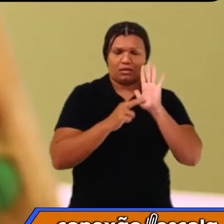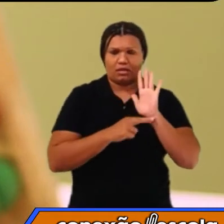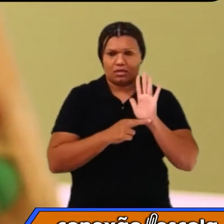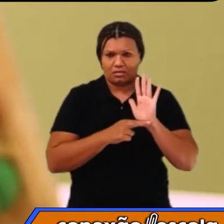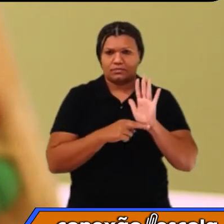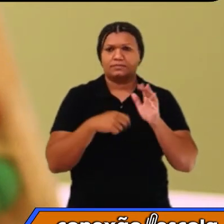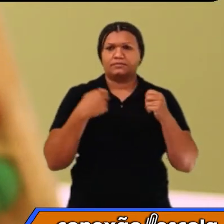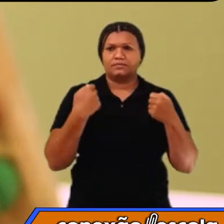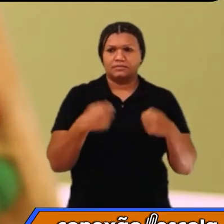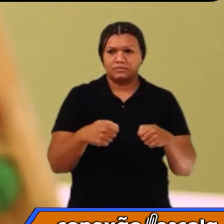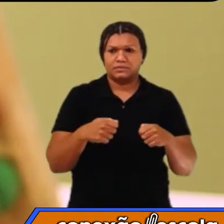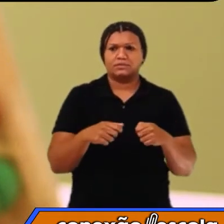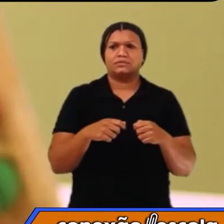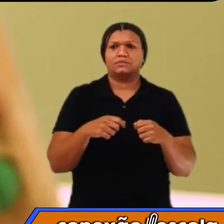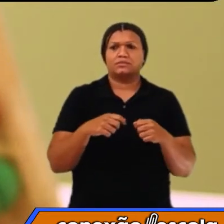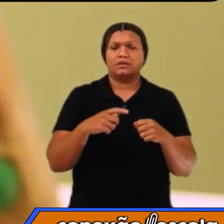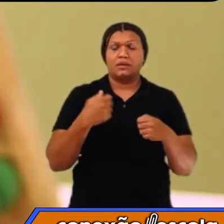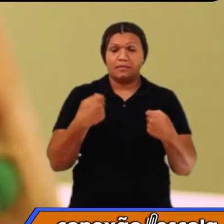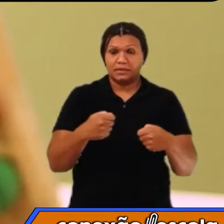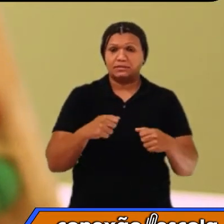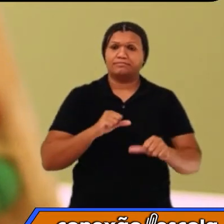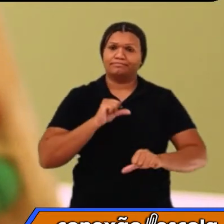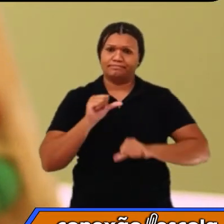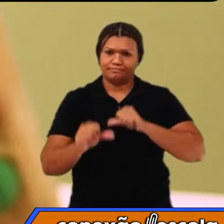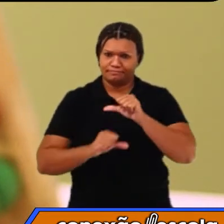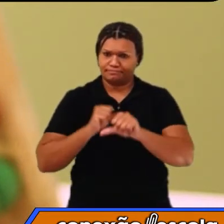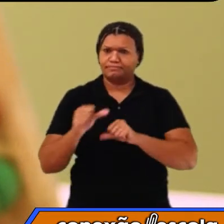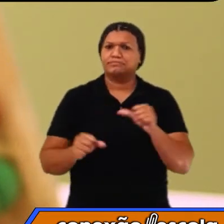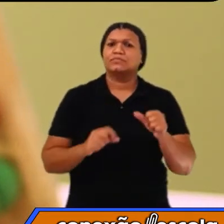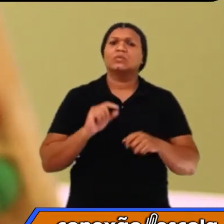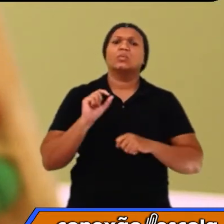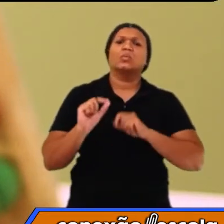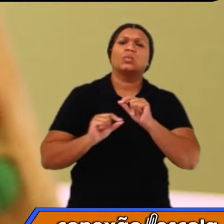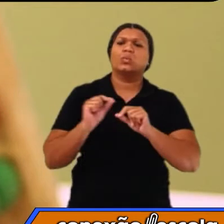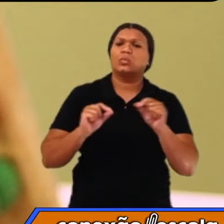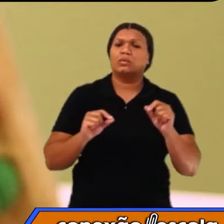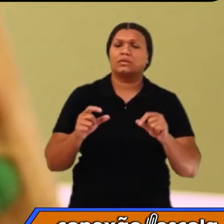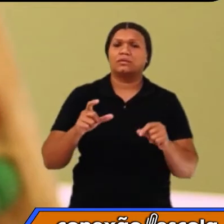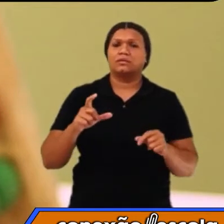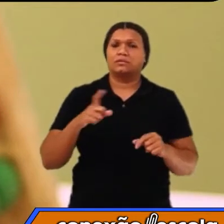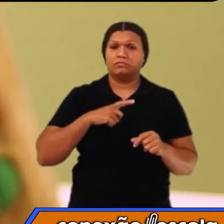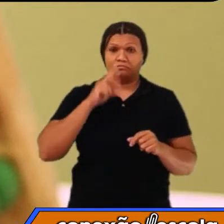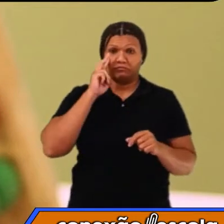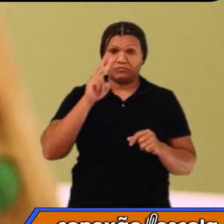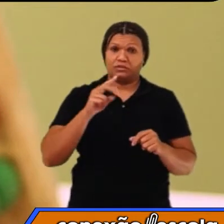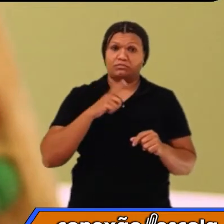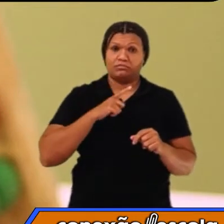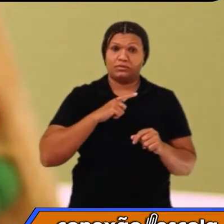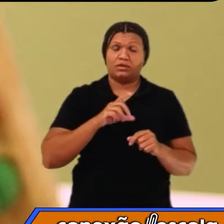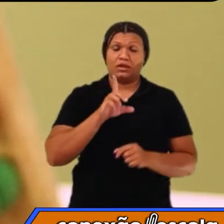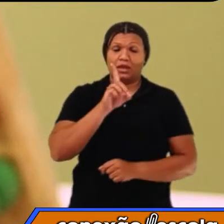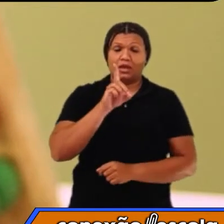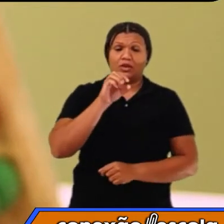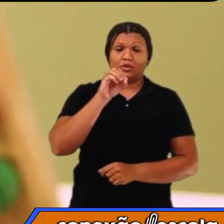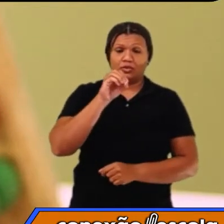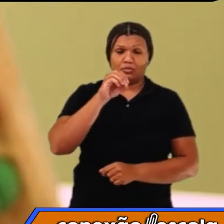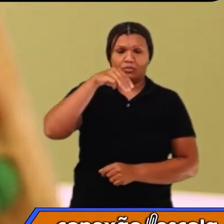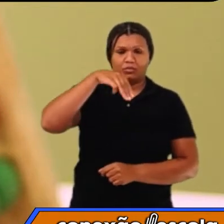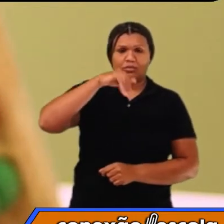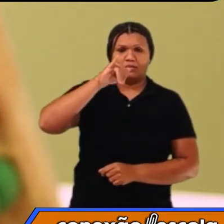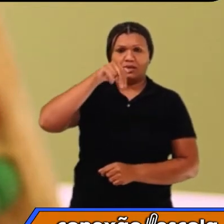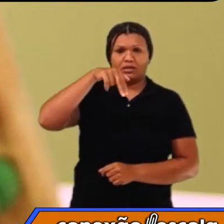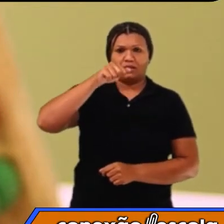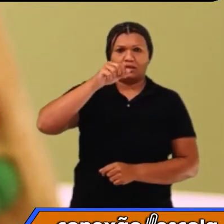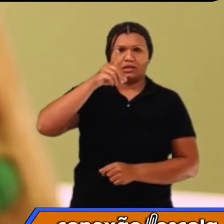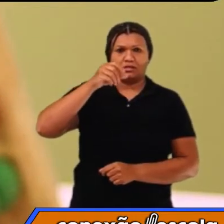expoente fracionário em um radical onde o denominador será o índice do radical e o numerador